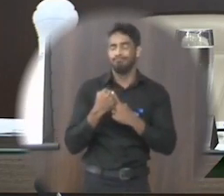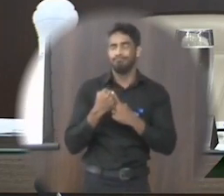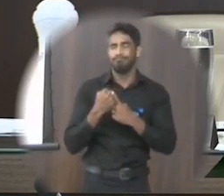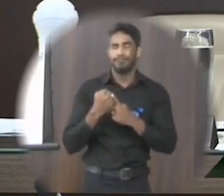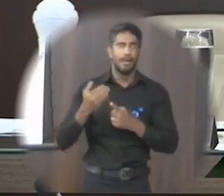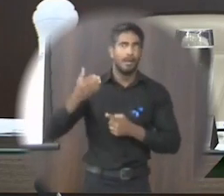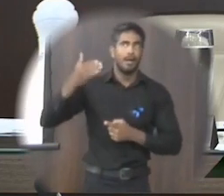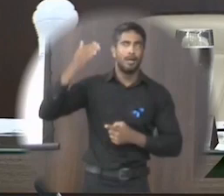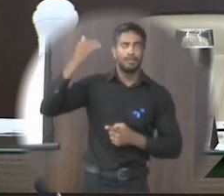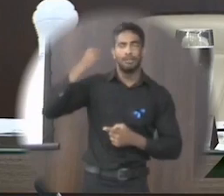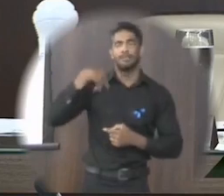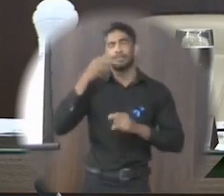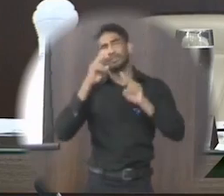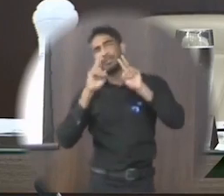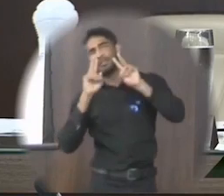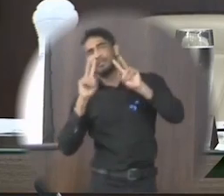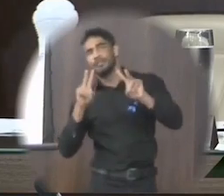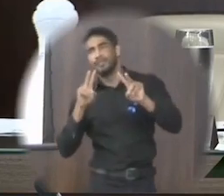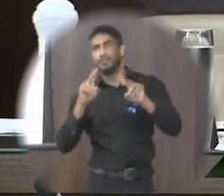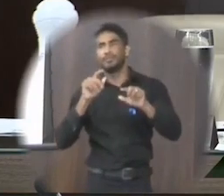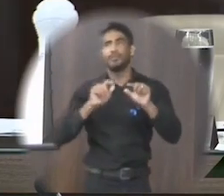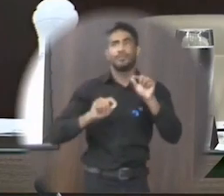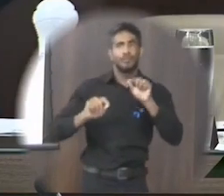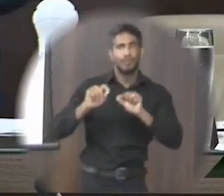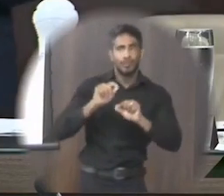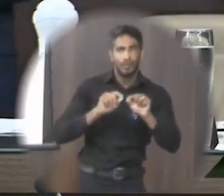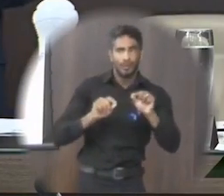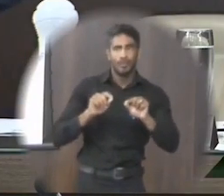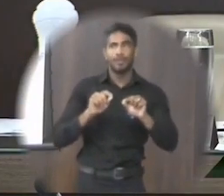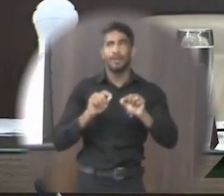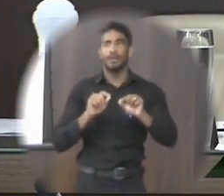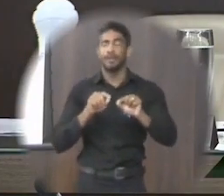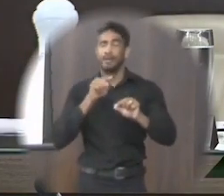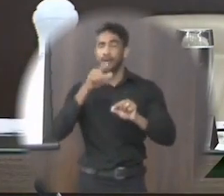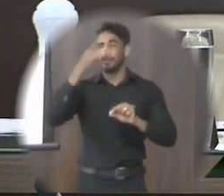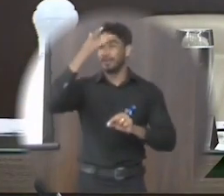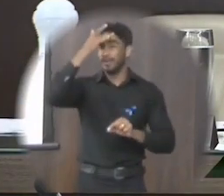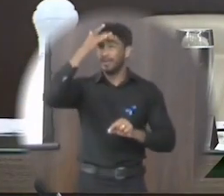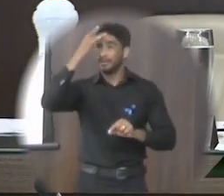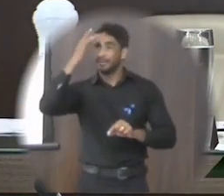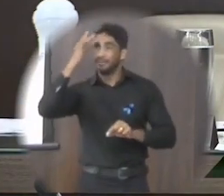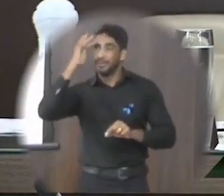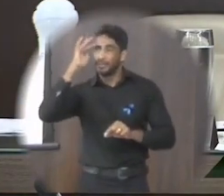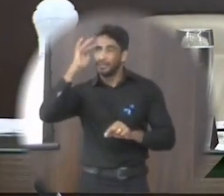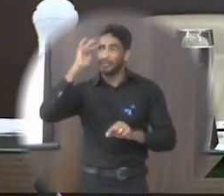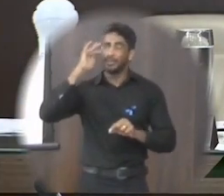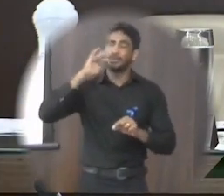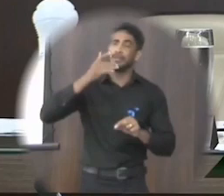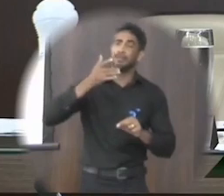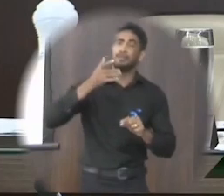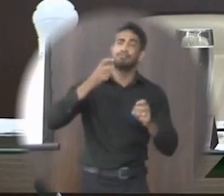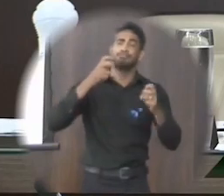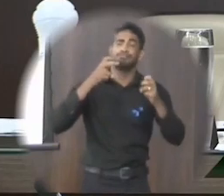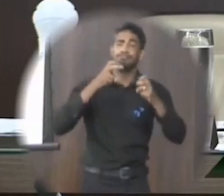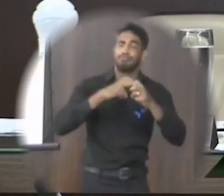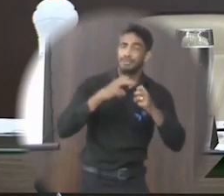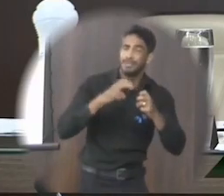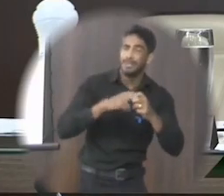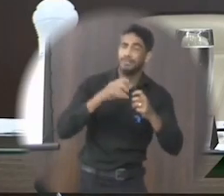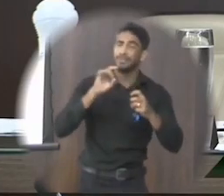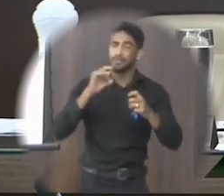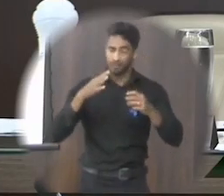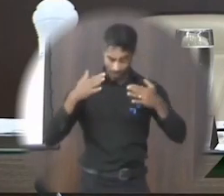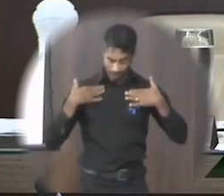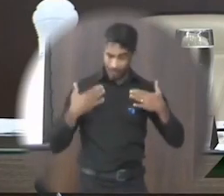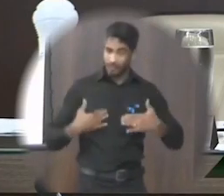Recentemente, a gente tem visto aí que eles são lesados, a gente está querendo dizer aqui, não é questão somente da violência